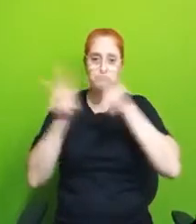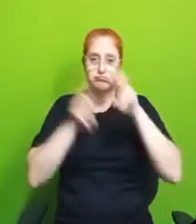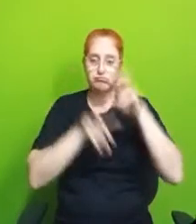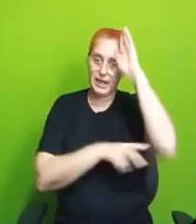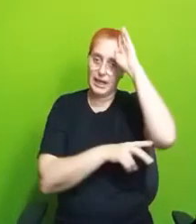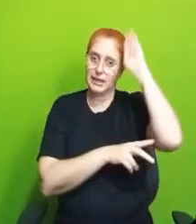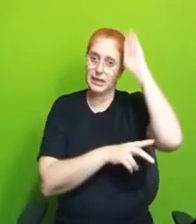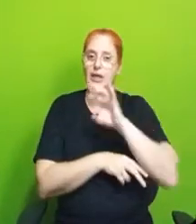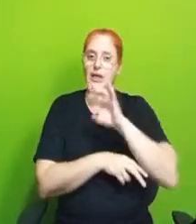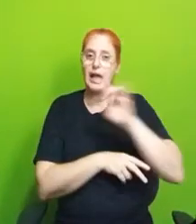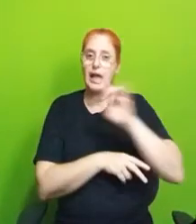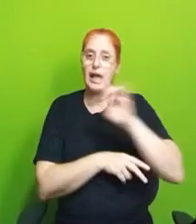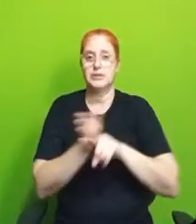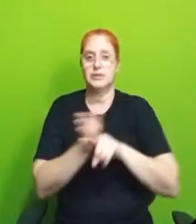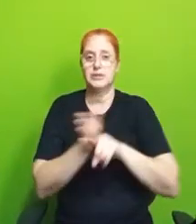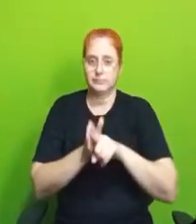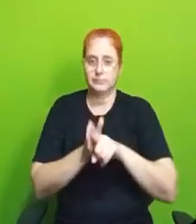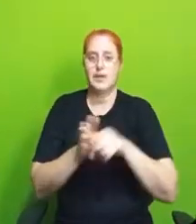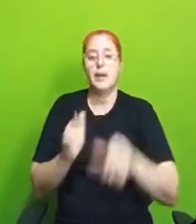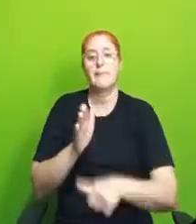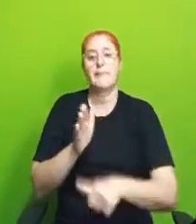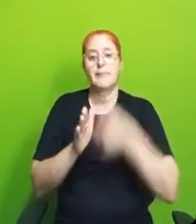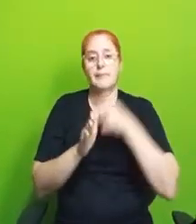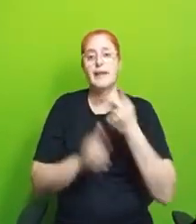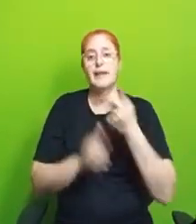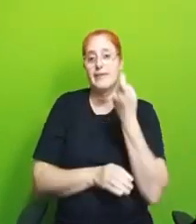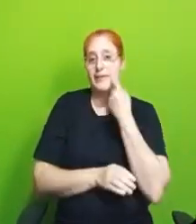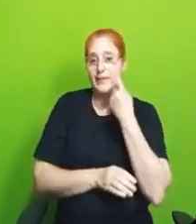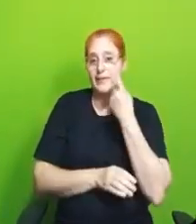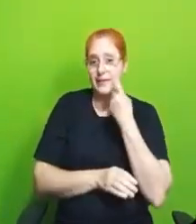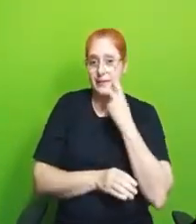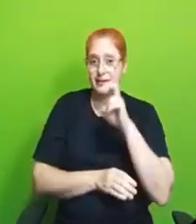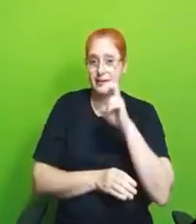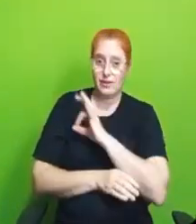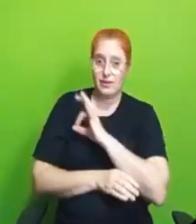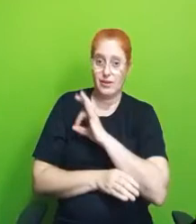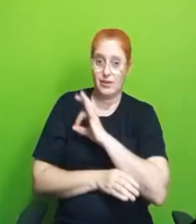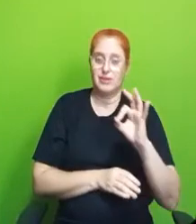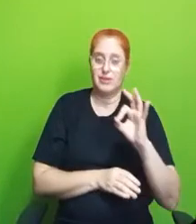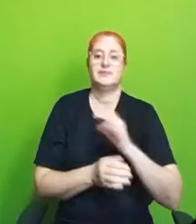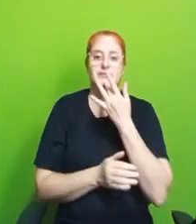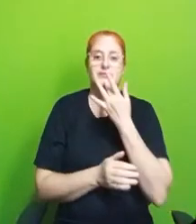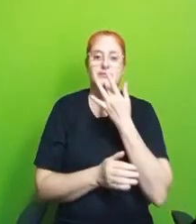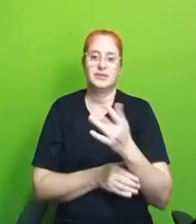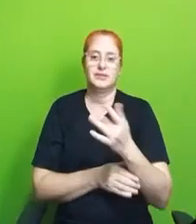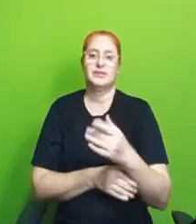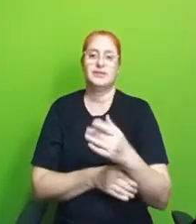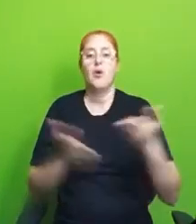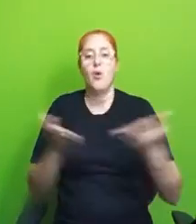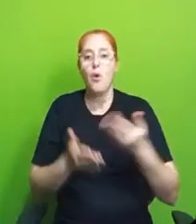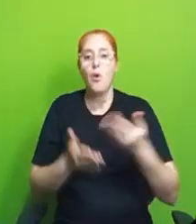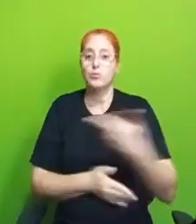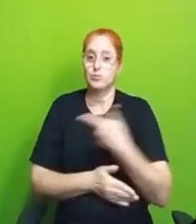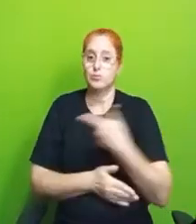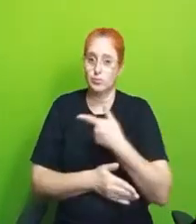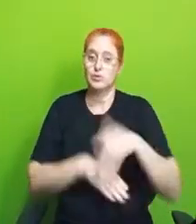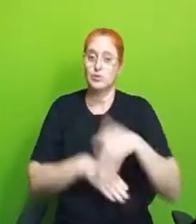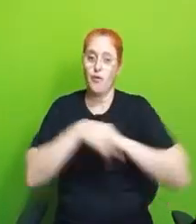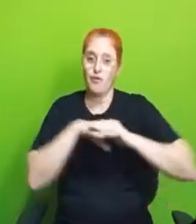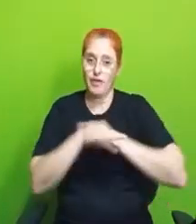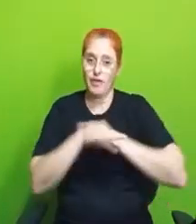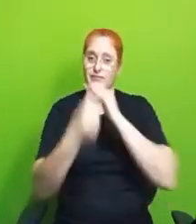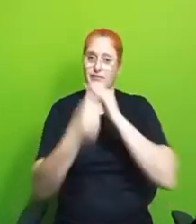Sempre na primeira terça-feira do mês, às 5 da tarde. Essa é a nossa segunda prosa feminista. Quem quiser ver a outra, está